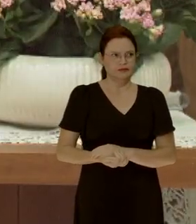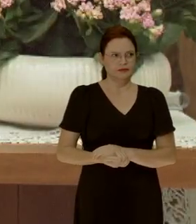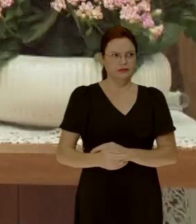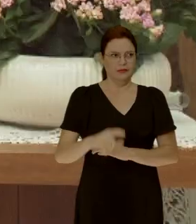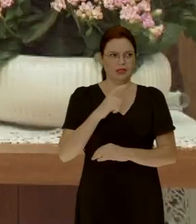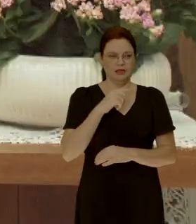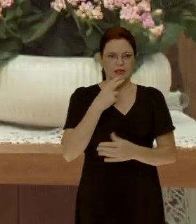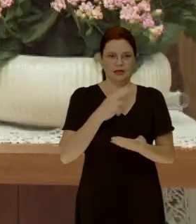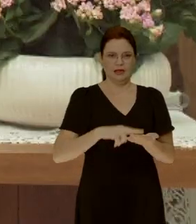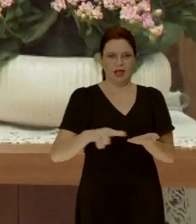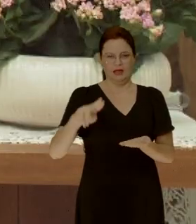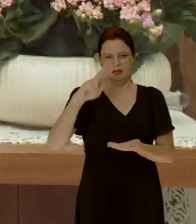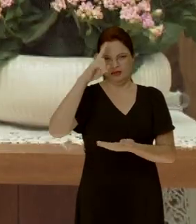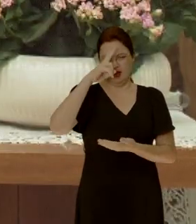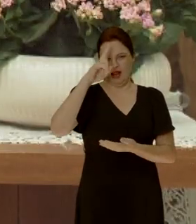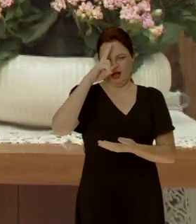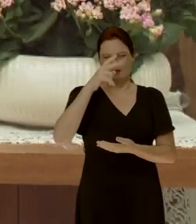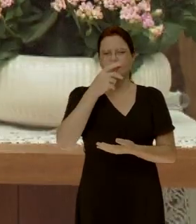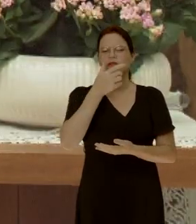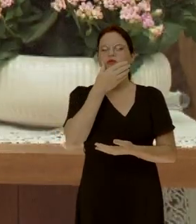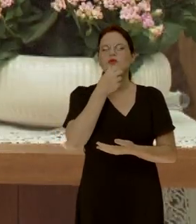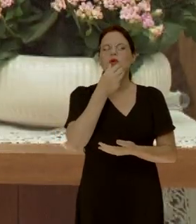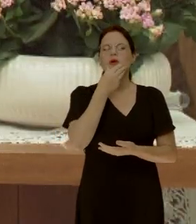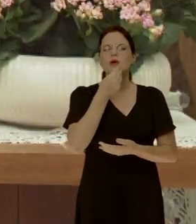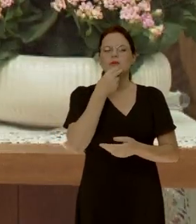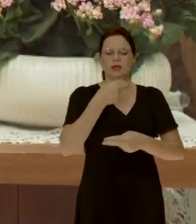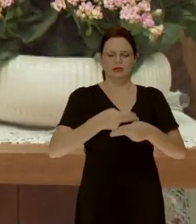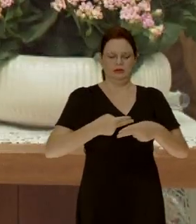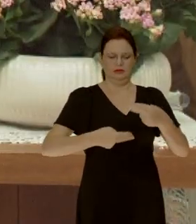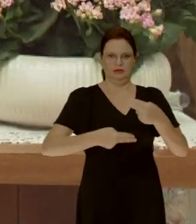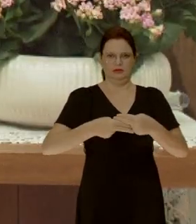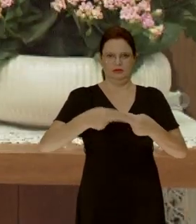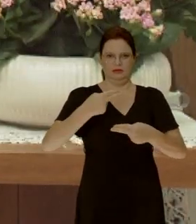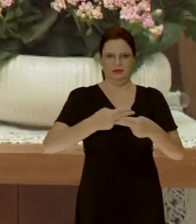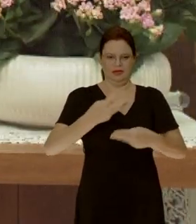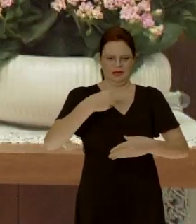os irmãos estão lembrados de Neemias, Sanbalat,